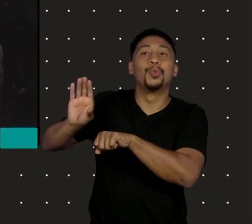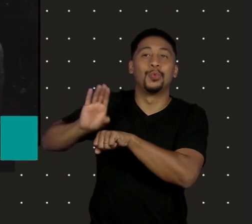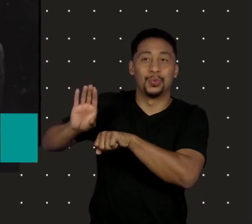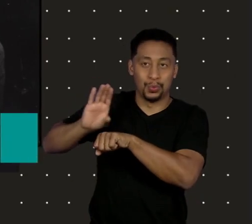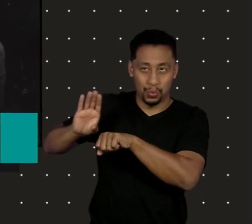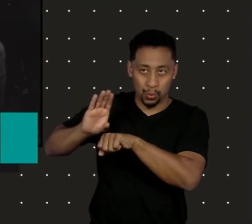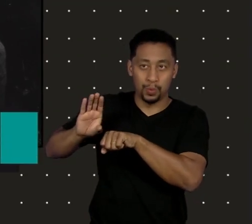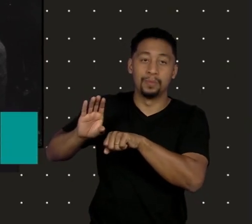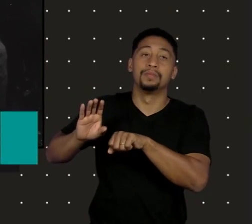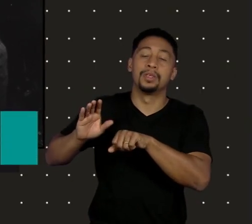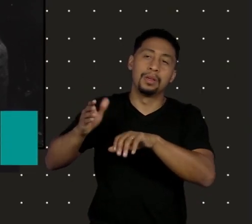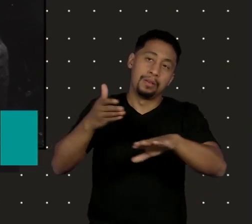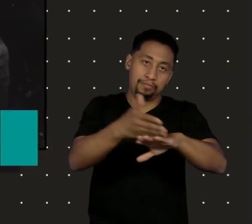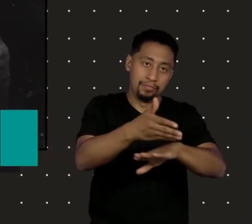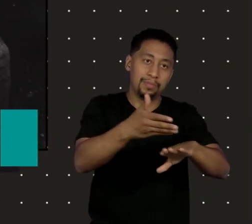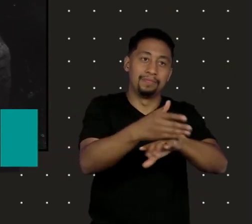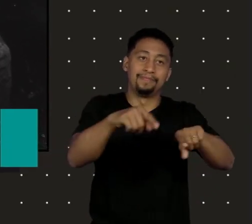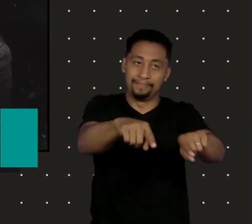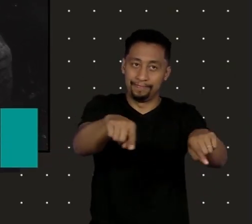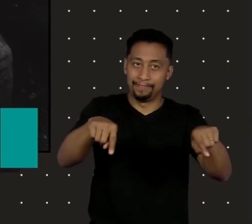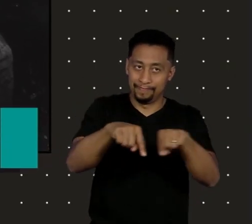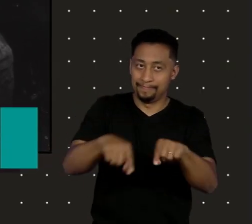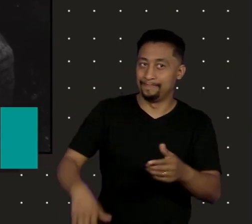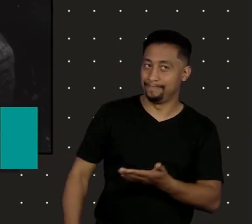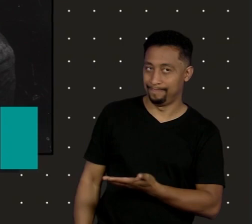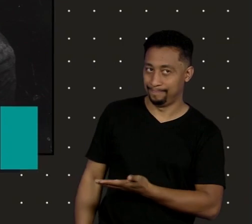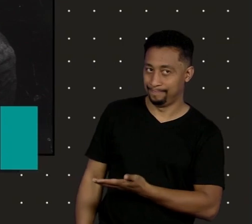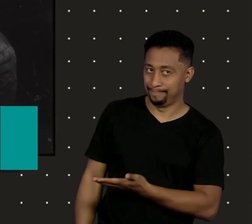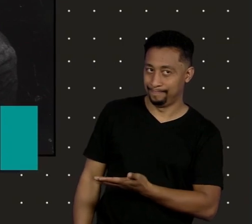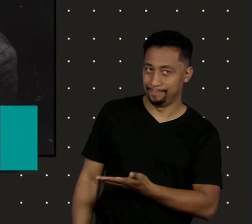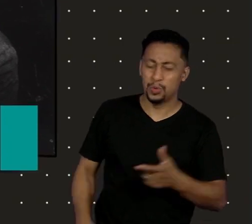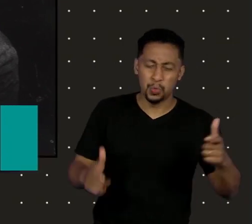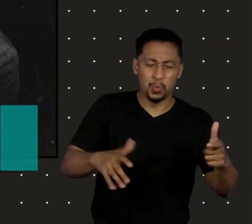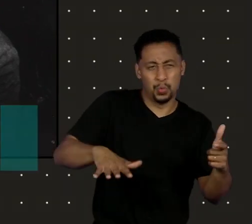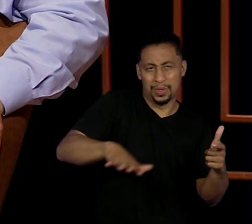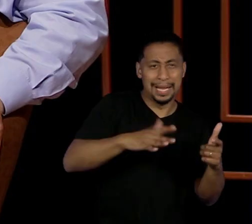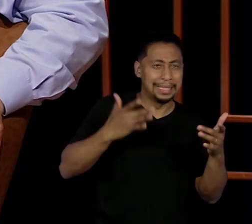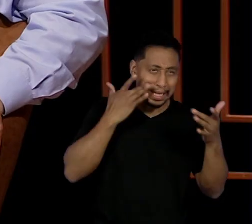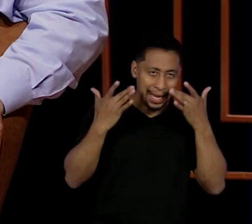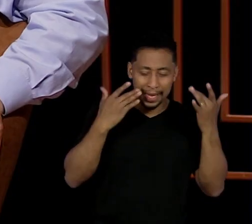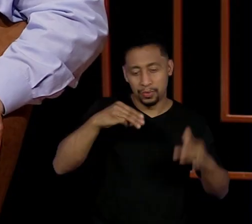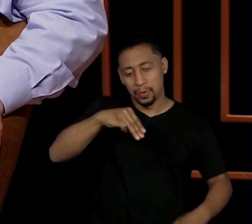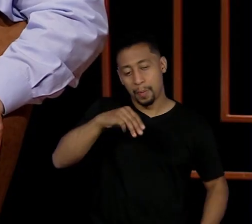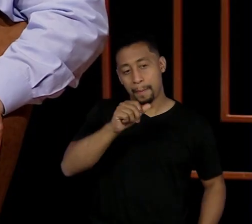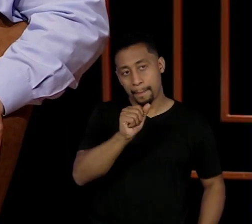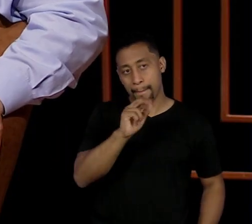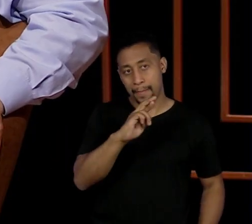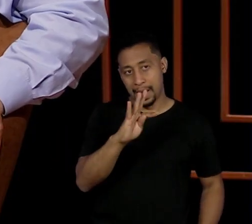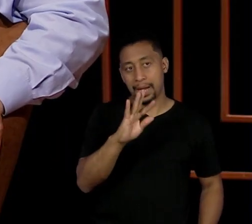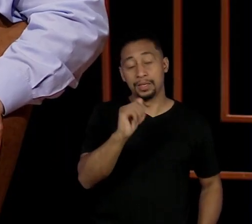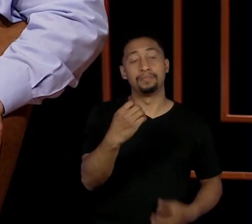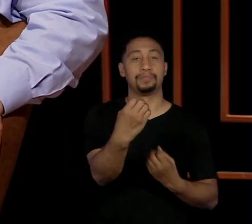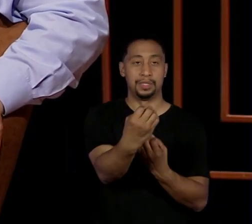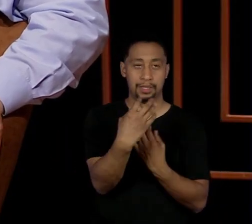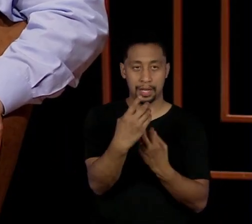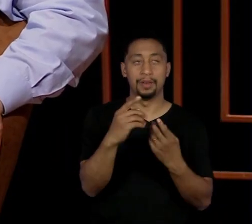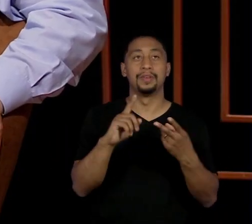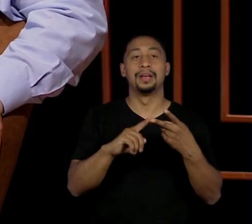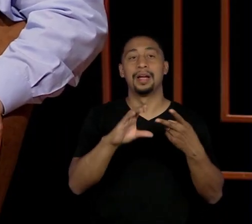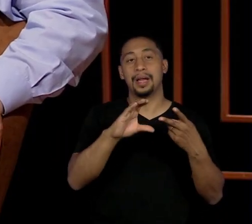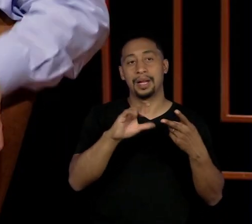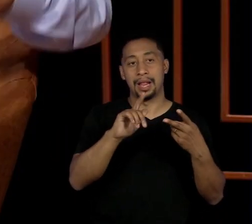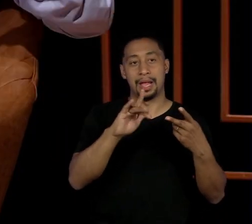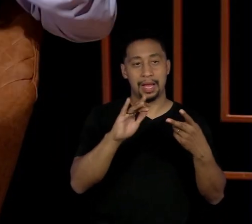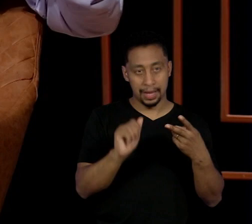paralelo ao tablado, com a Marta Rosman, que era uma atriz que trabalhava muito no tablado, com Maria Clara Machado. Ela era uma